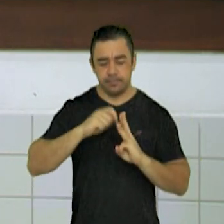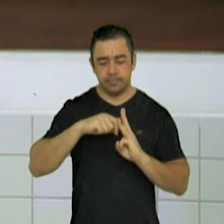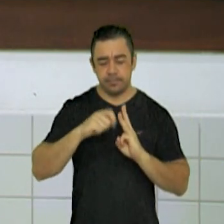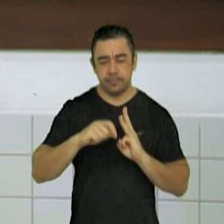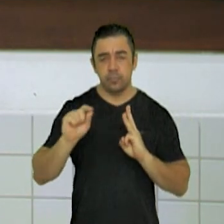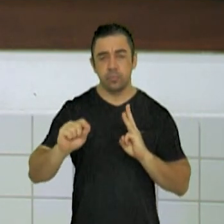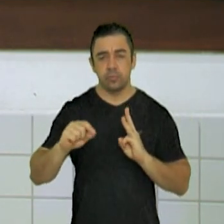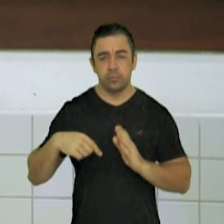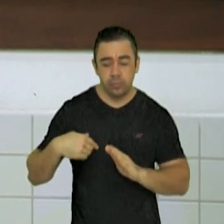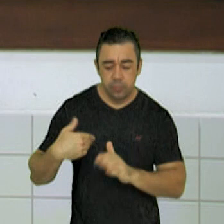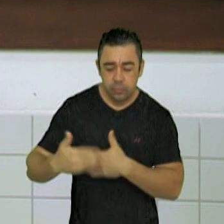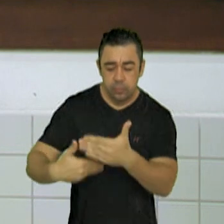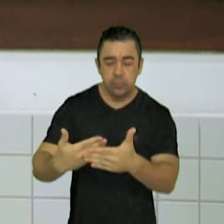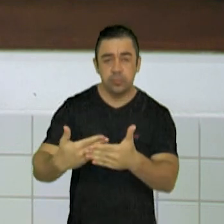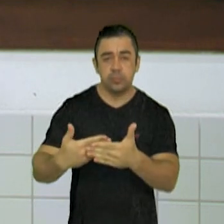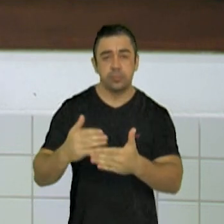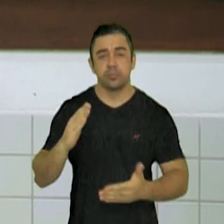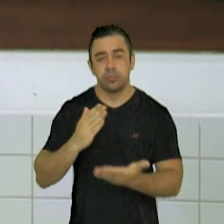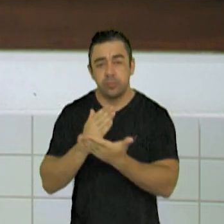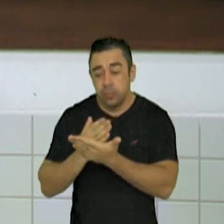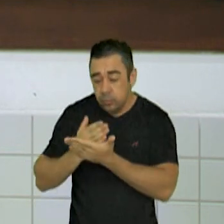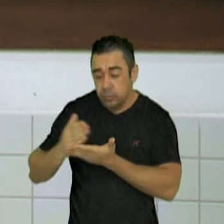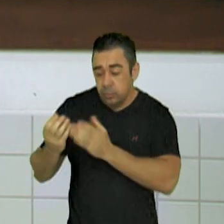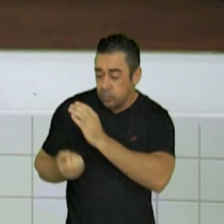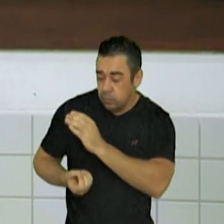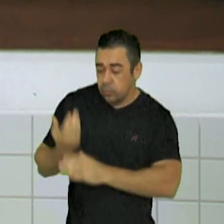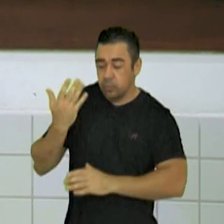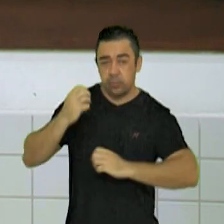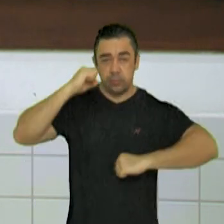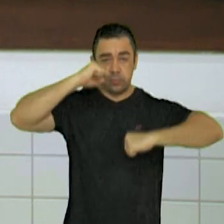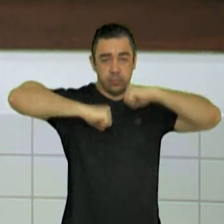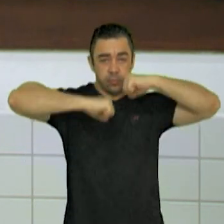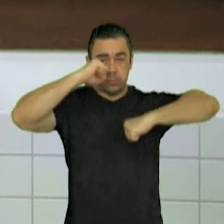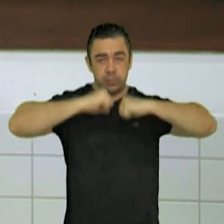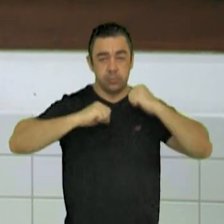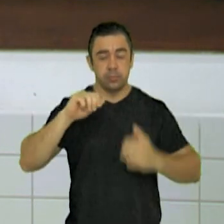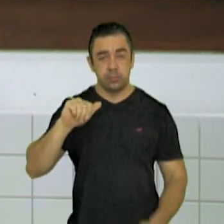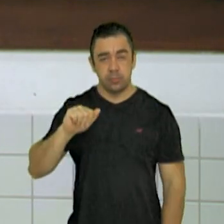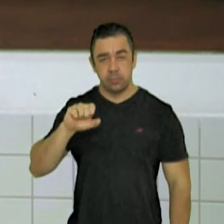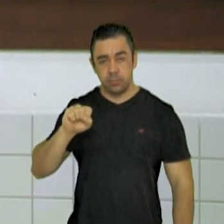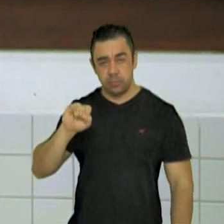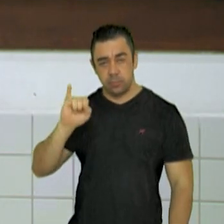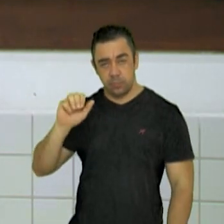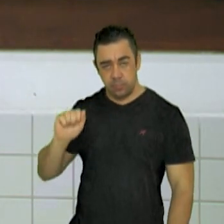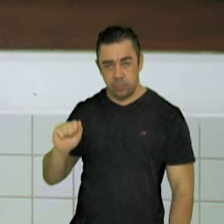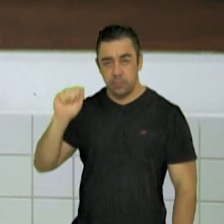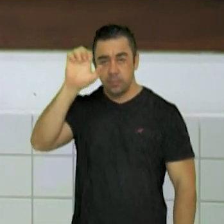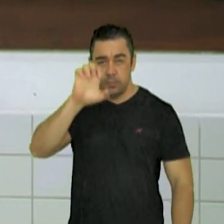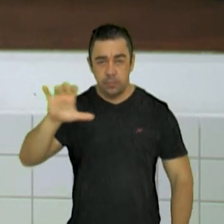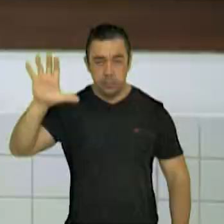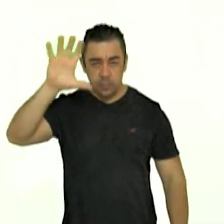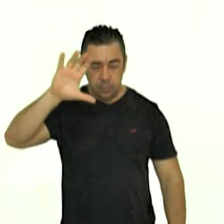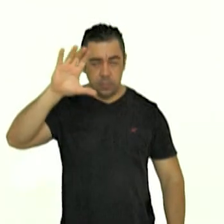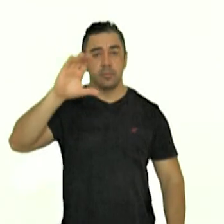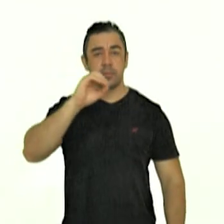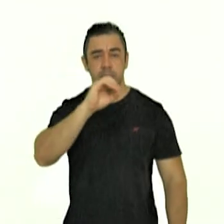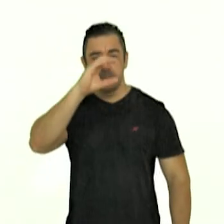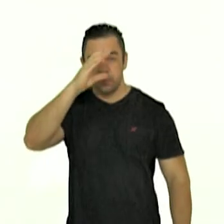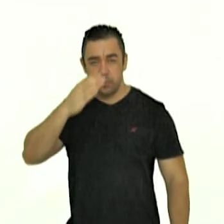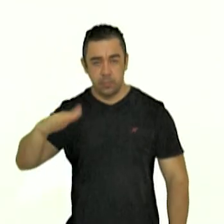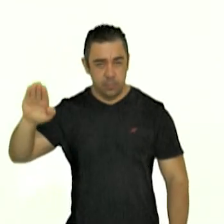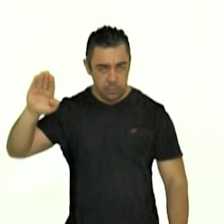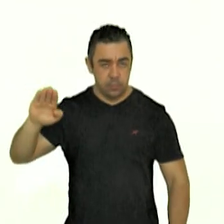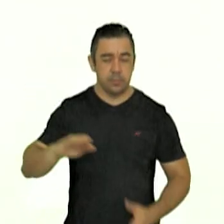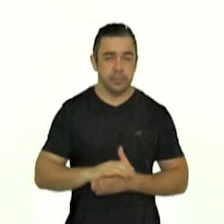sobre o processo de industrialização na Ásia, na Europa e na Oceania. Objetivos da aula de hoje, vamos